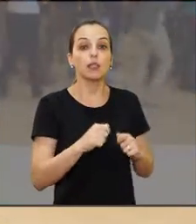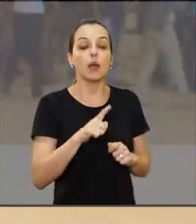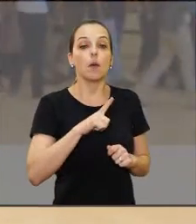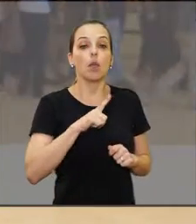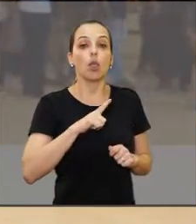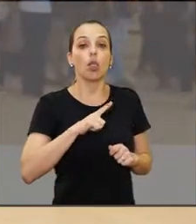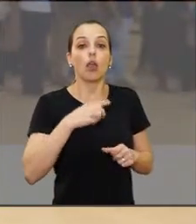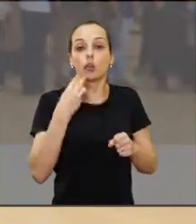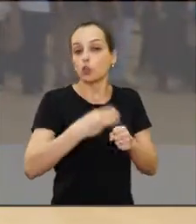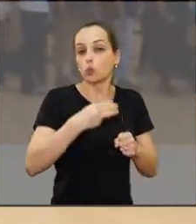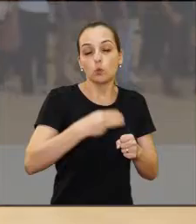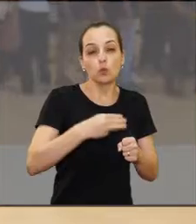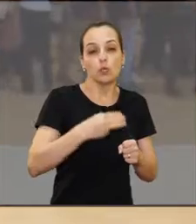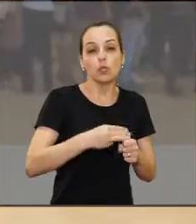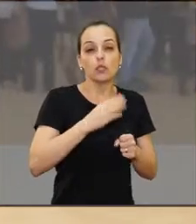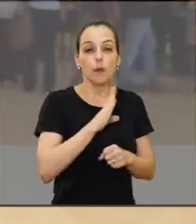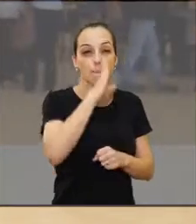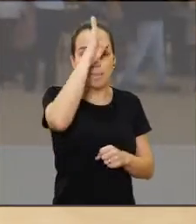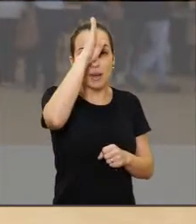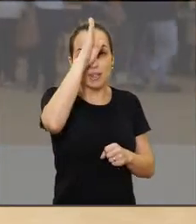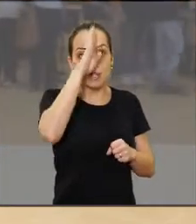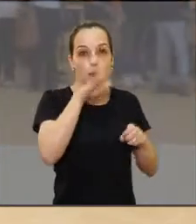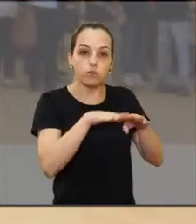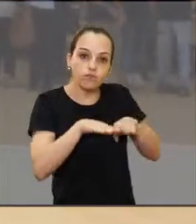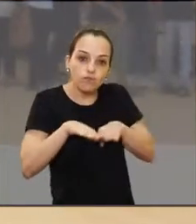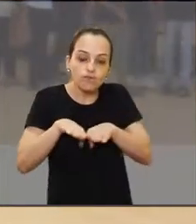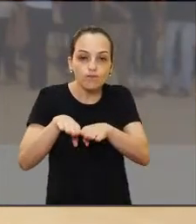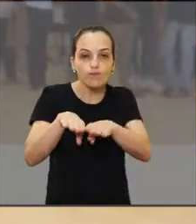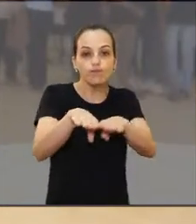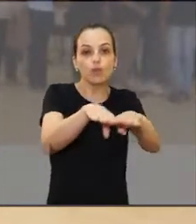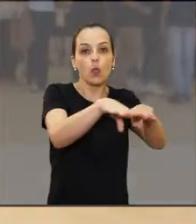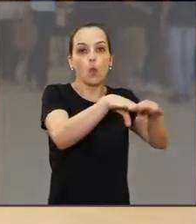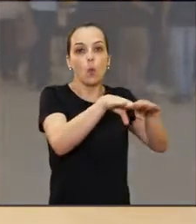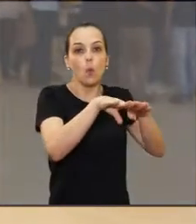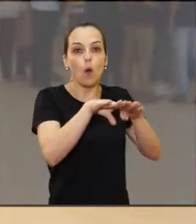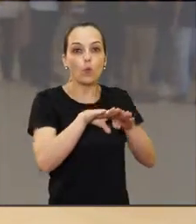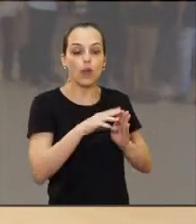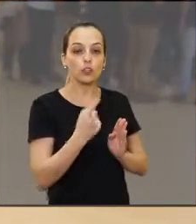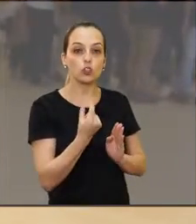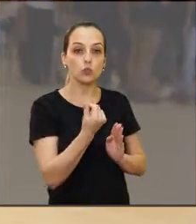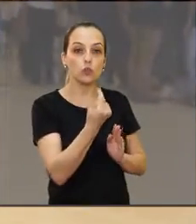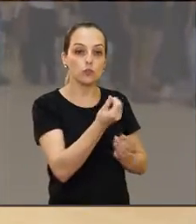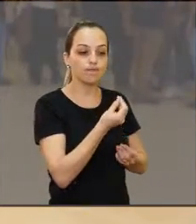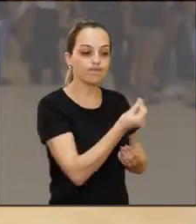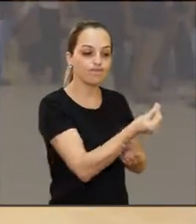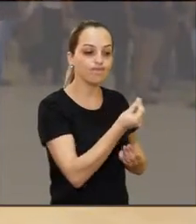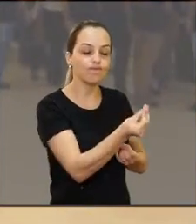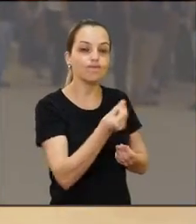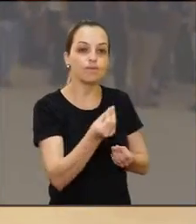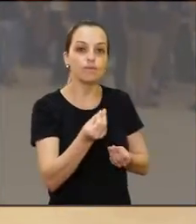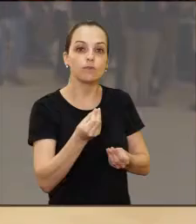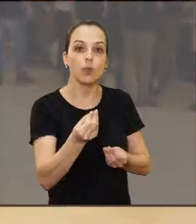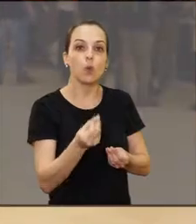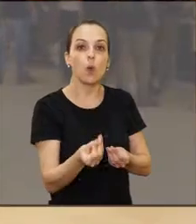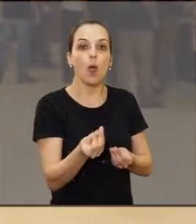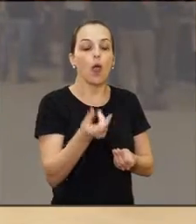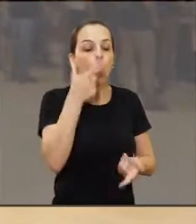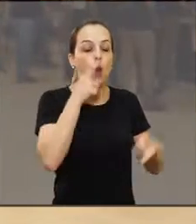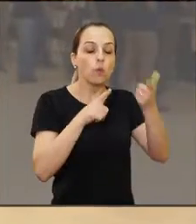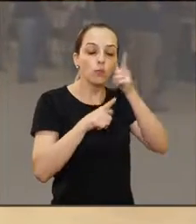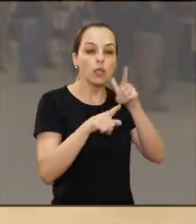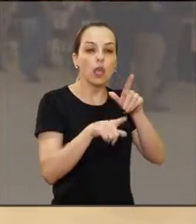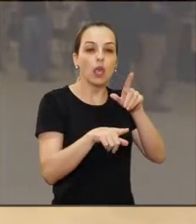mas, sobretudo, reequalizar a questão da distribuição de recursos, promover um equilíbrio